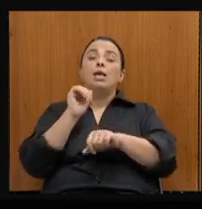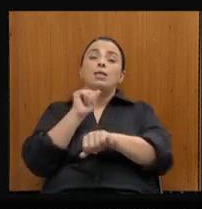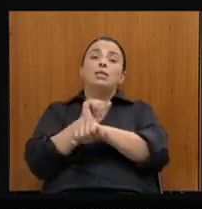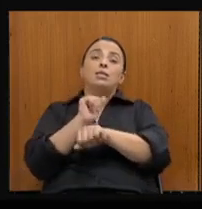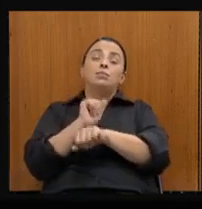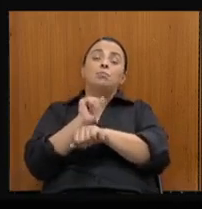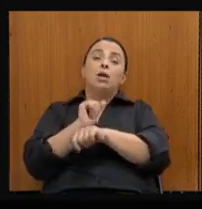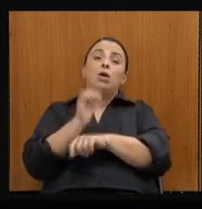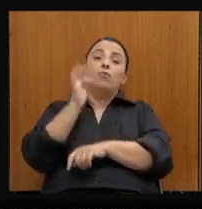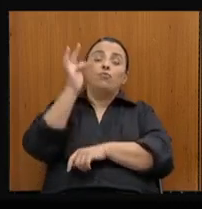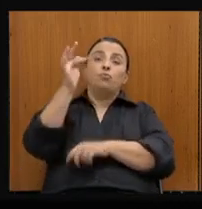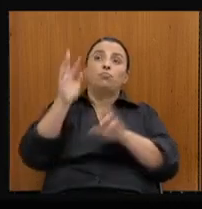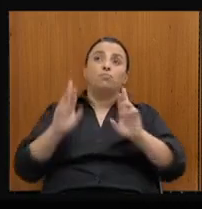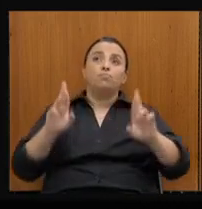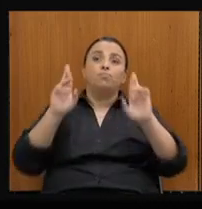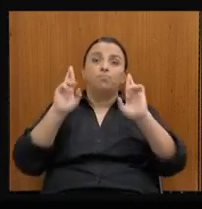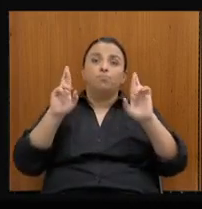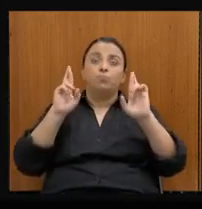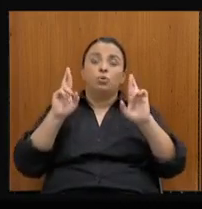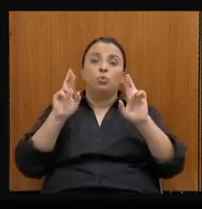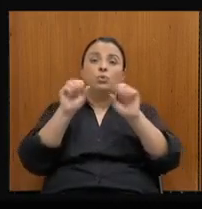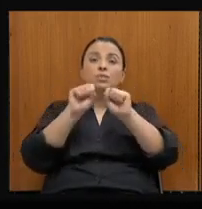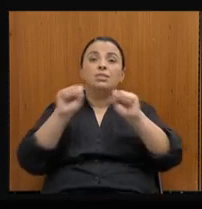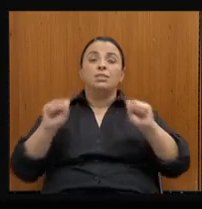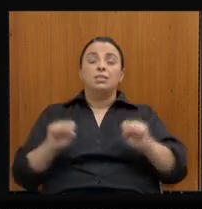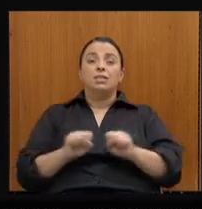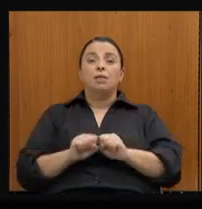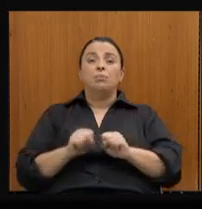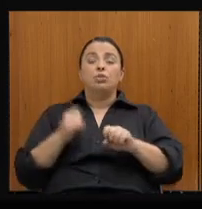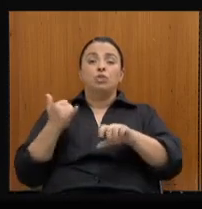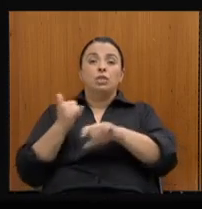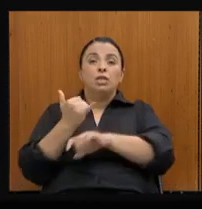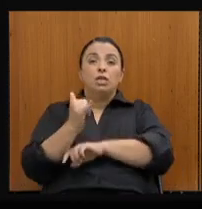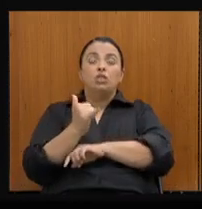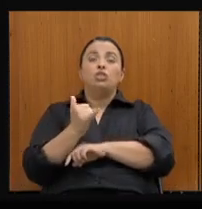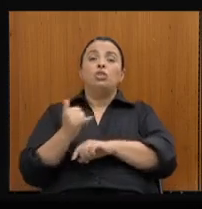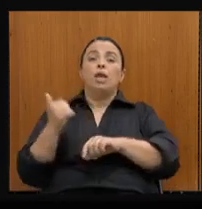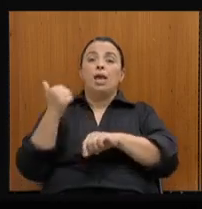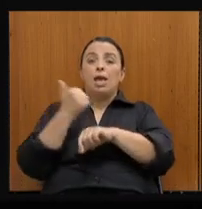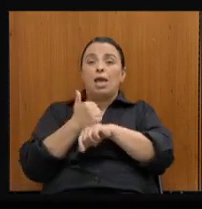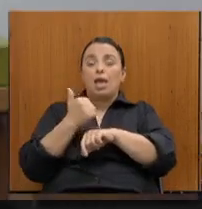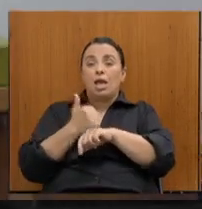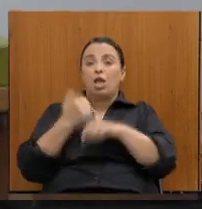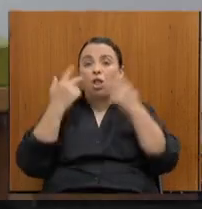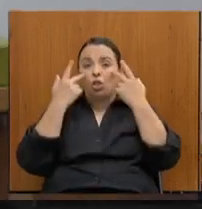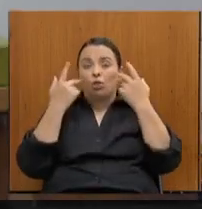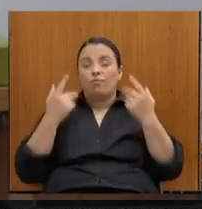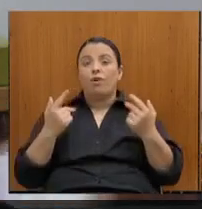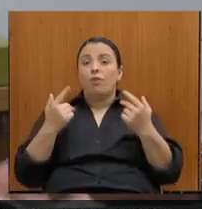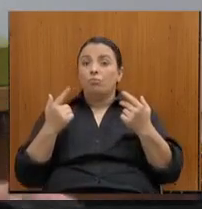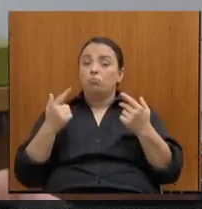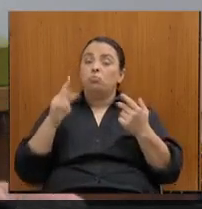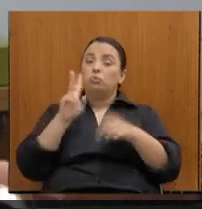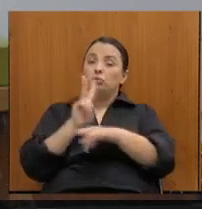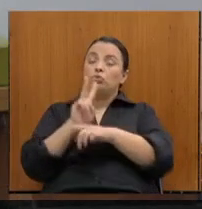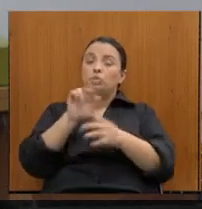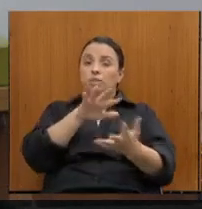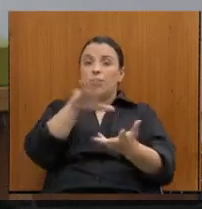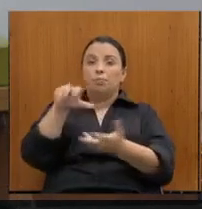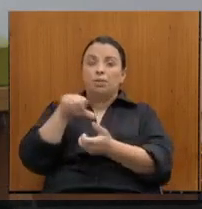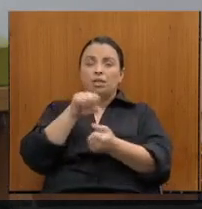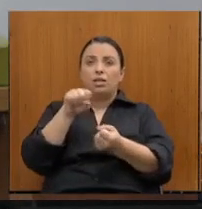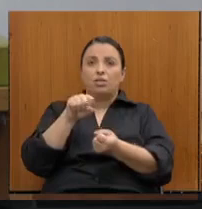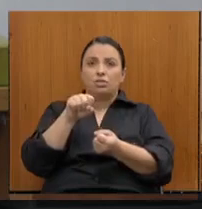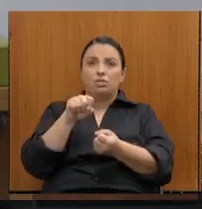sistemas de energia renovável no sistema mais justo do ponto de vista de sustentabilidade o próximo por favor